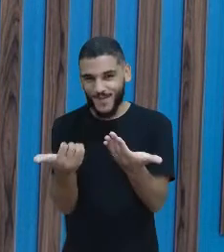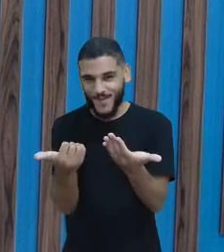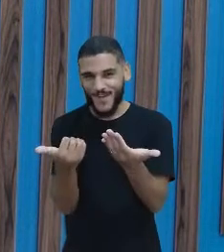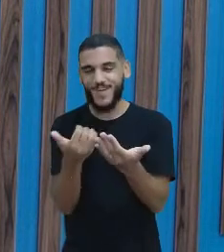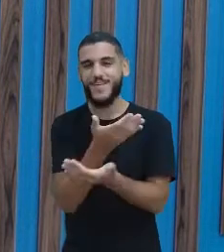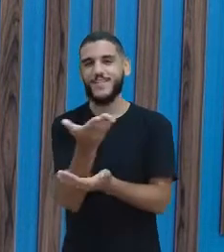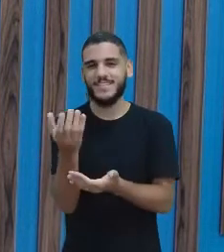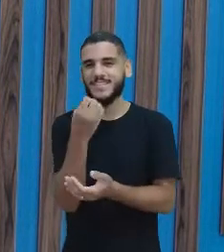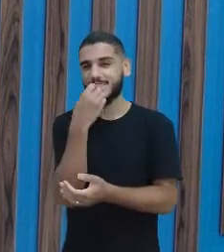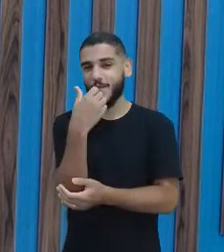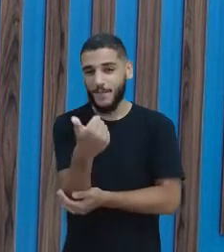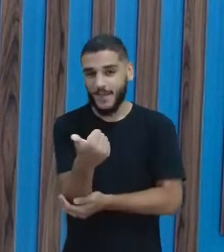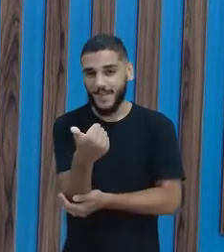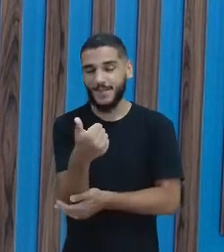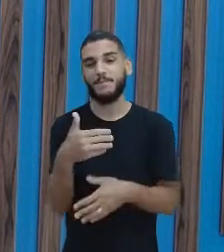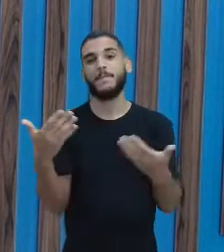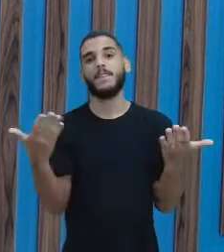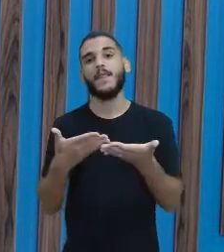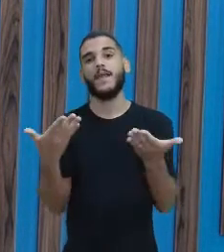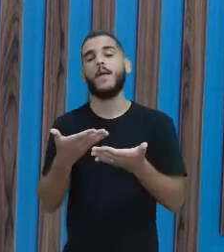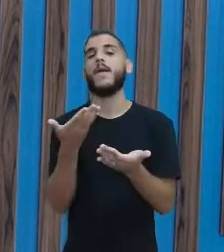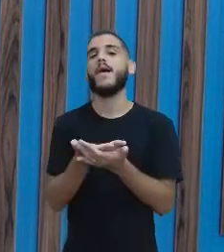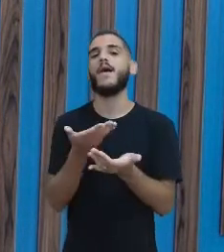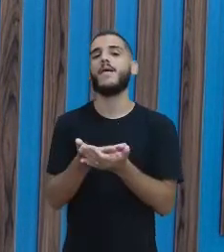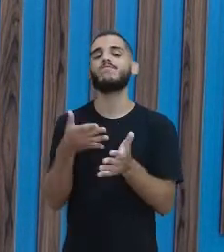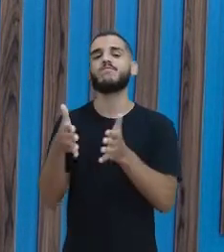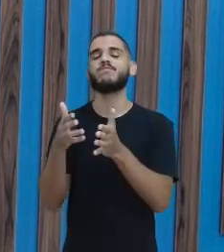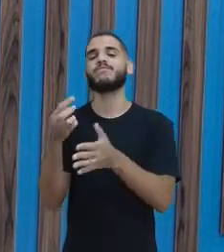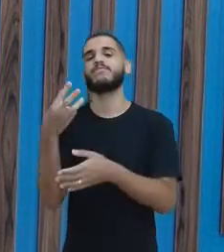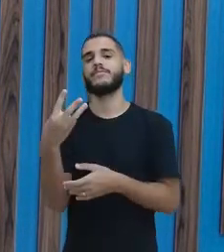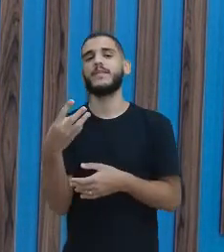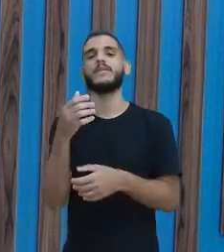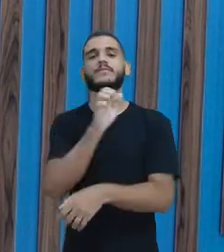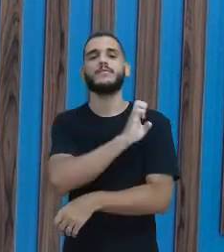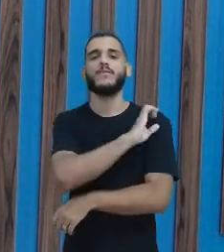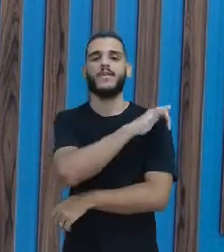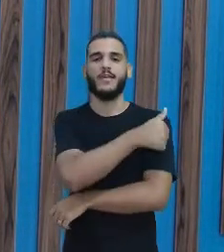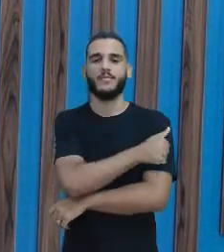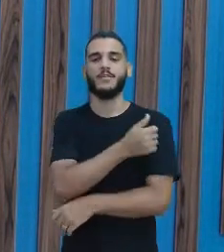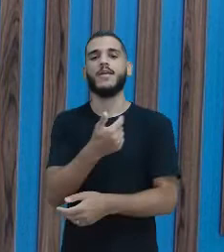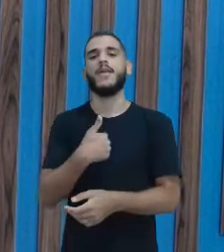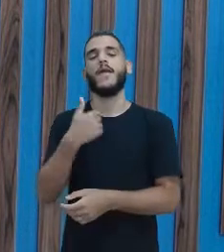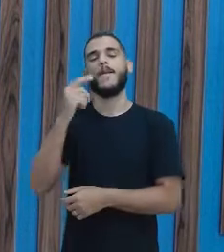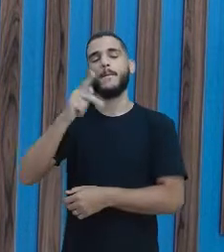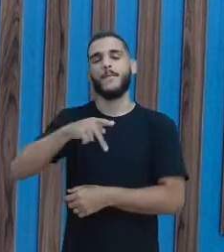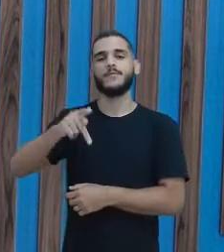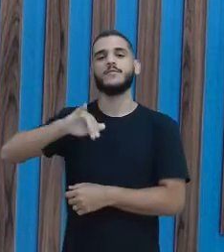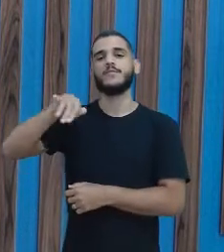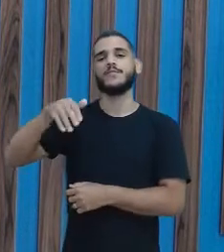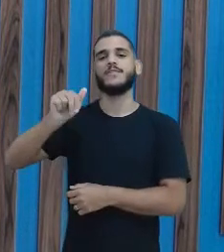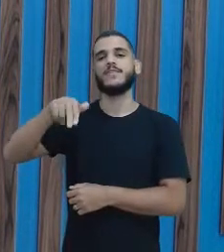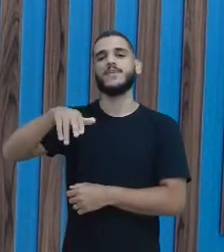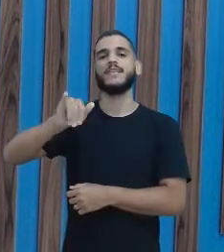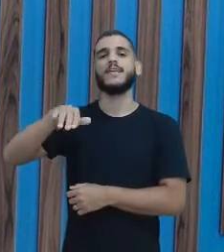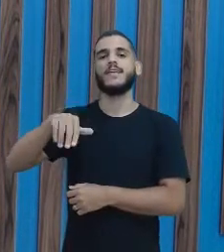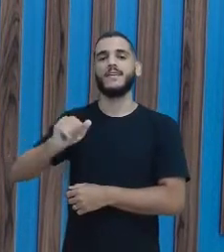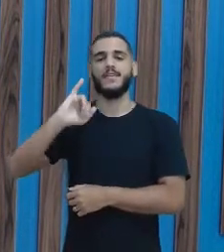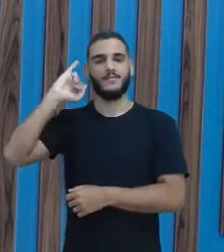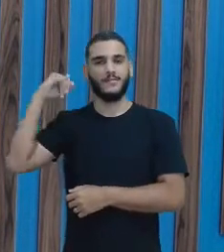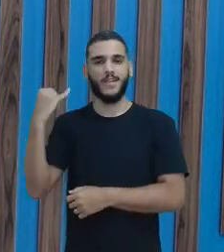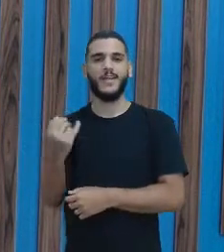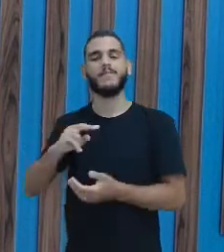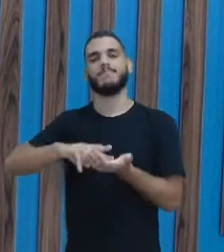Como é que vocês estão? Agora a gente está na aula do módulo 3 da Educação de Jovens e Adultos. Eu sou a professora Janaína Cabral. Clisman